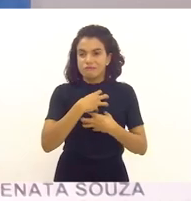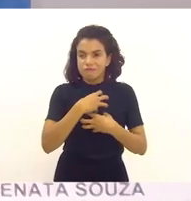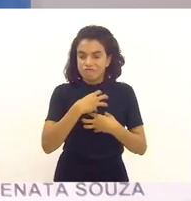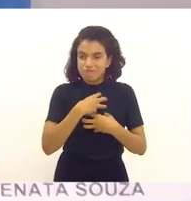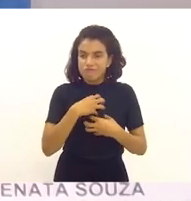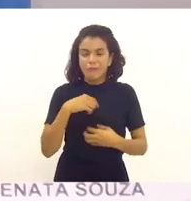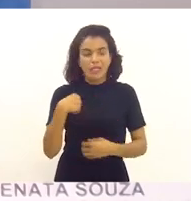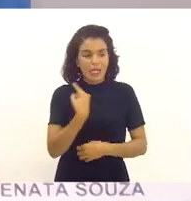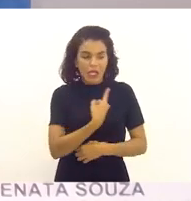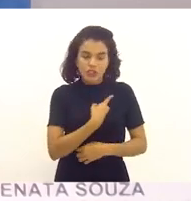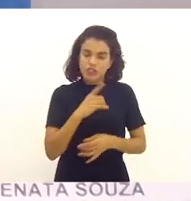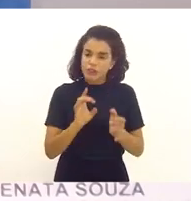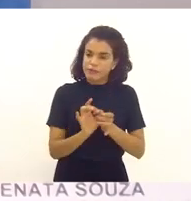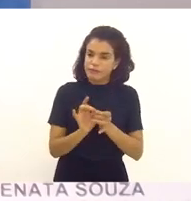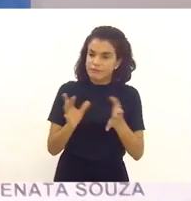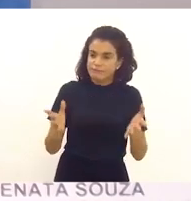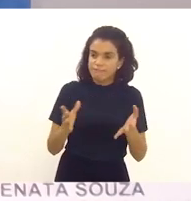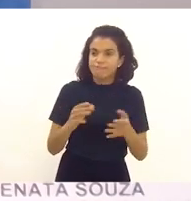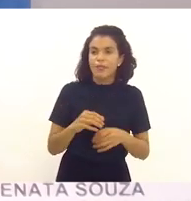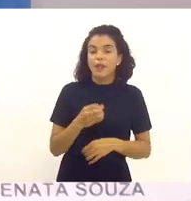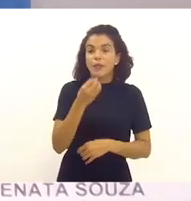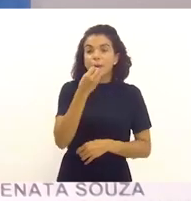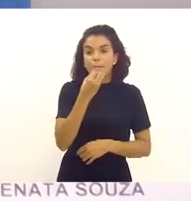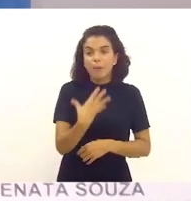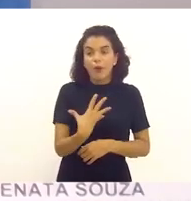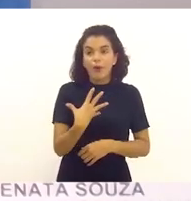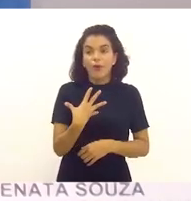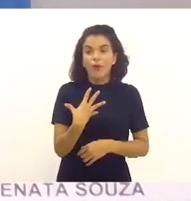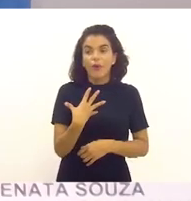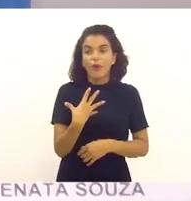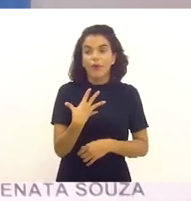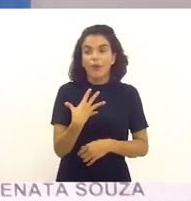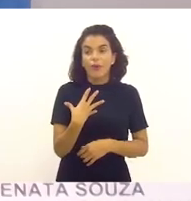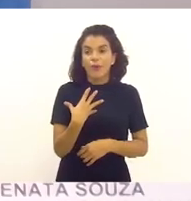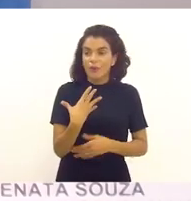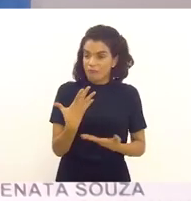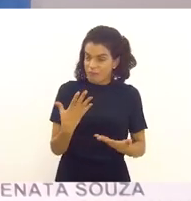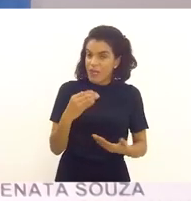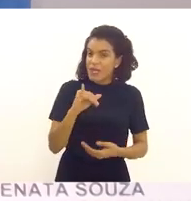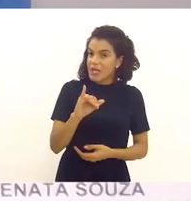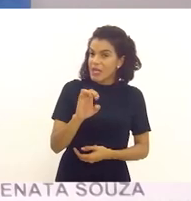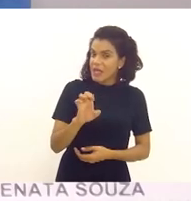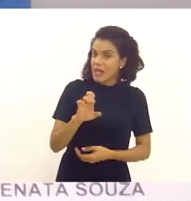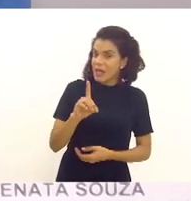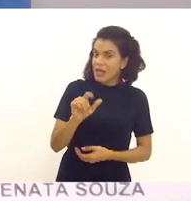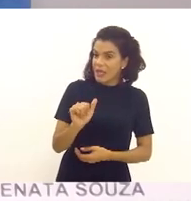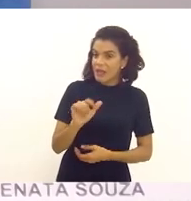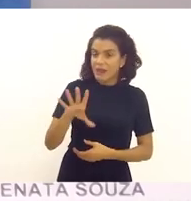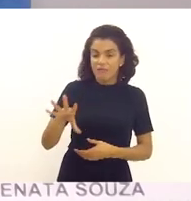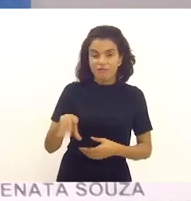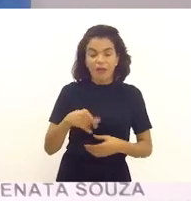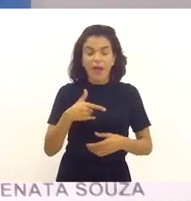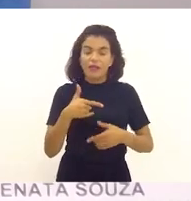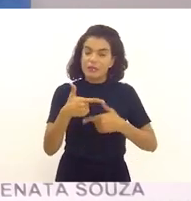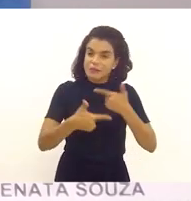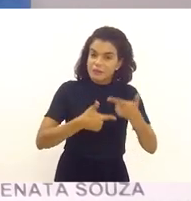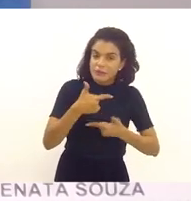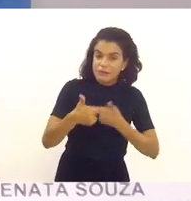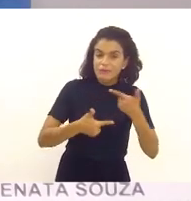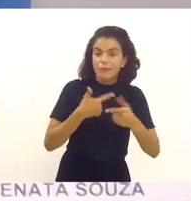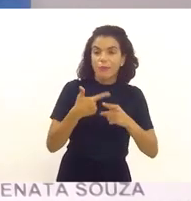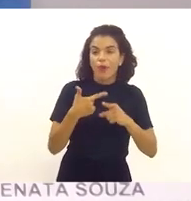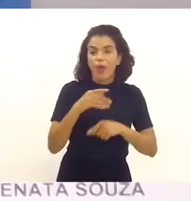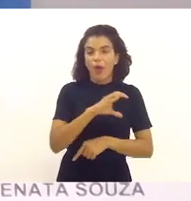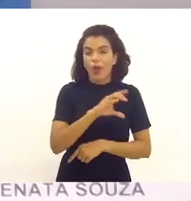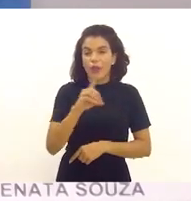e a gente se disponibiliza e Que bom que a senhora Ieda Leal também tá no caso porque além de ser coordenadora